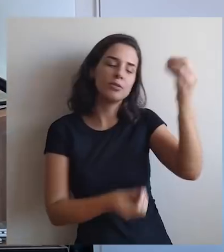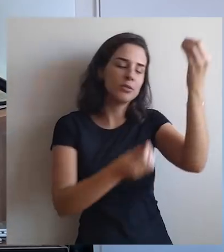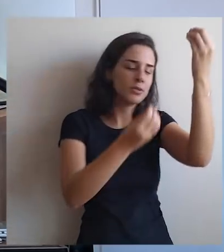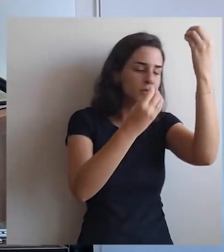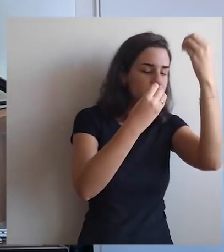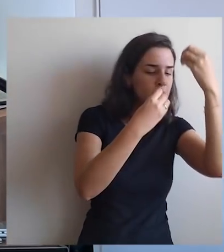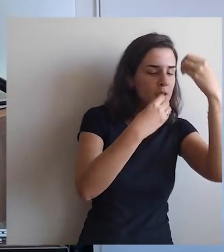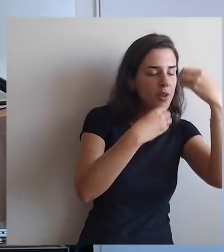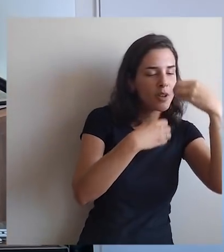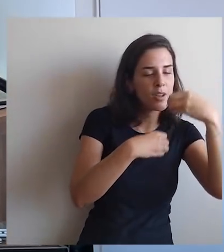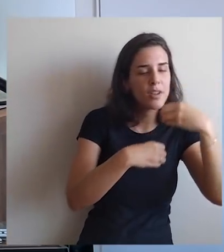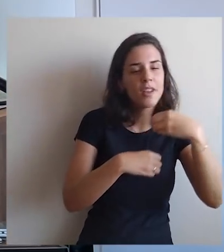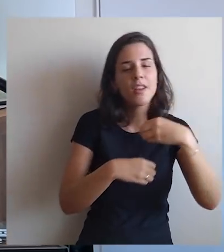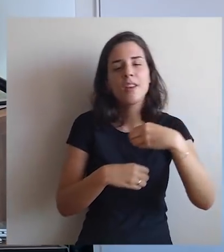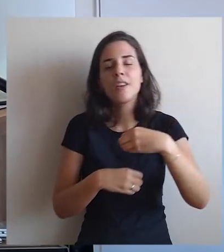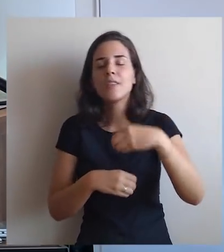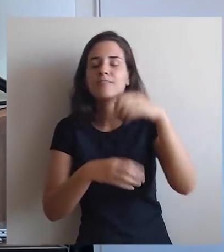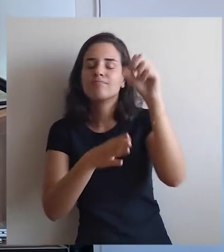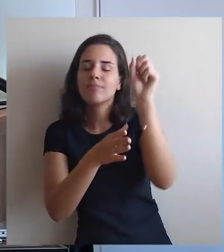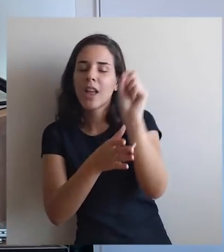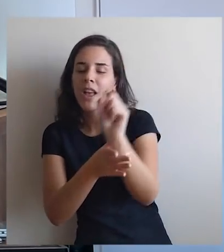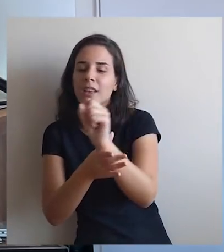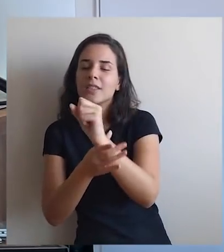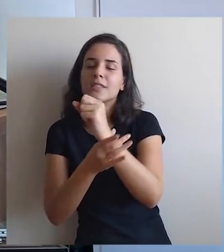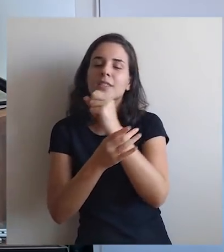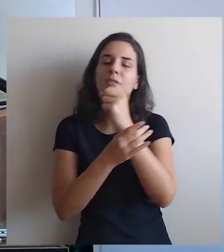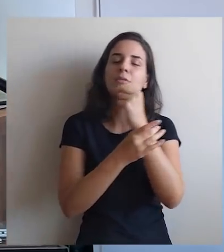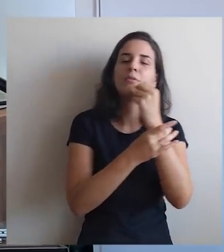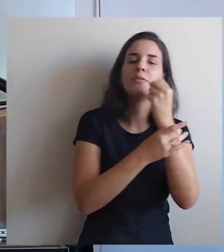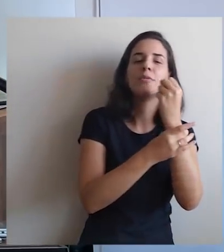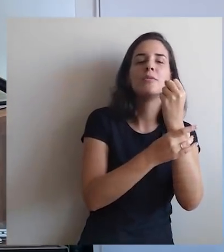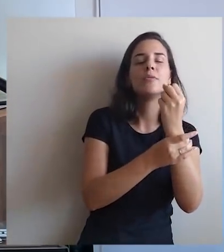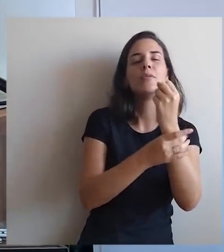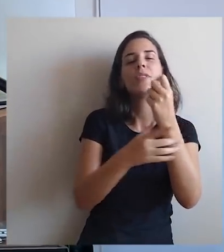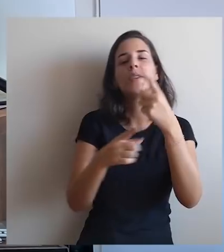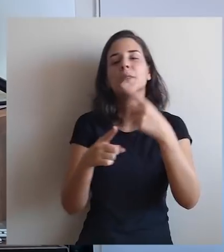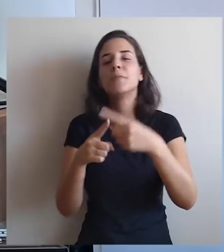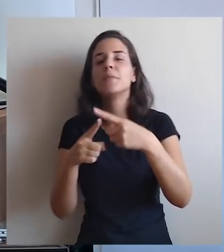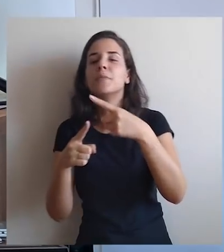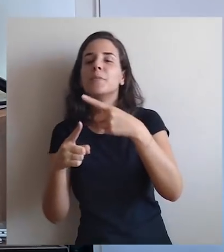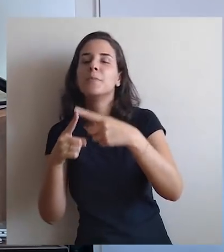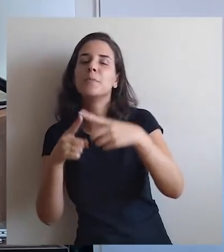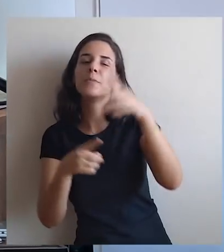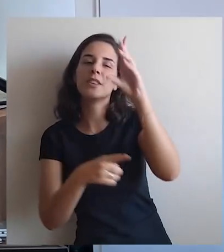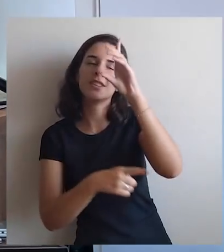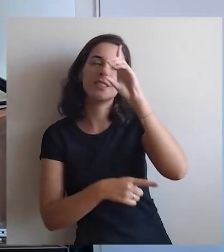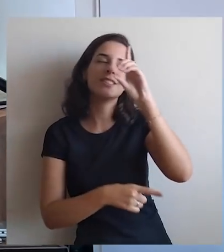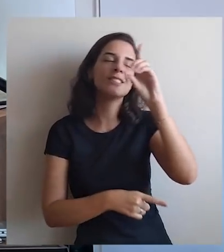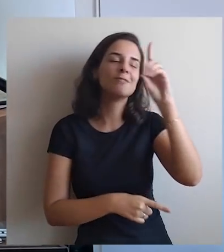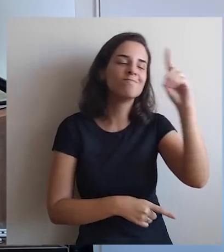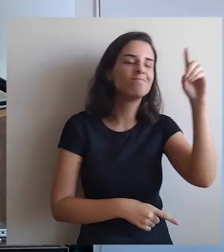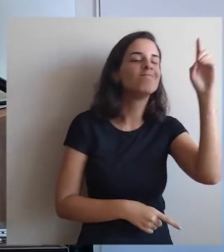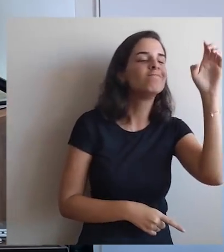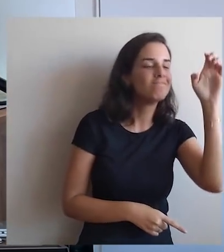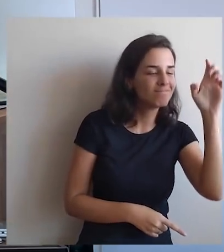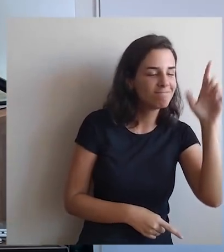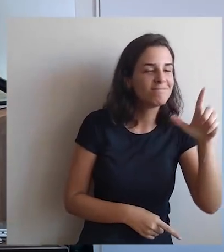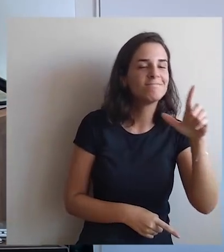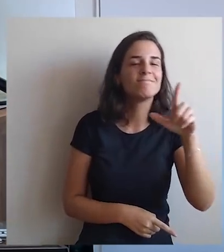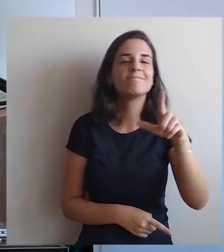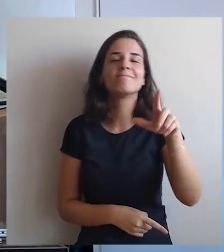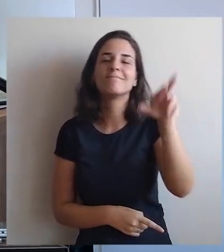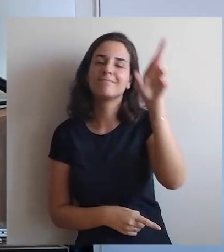me traz. É segura, pois ele é